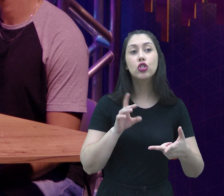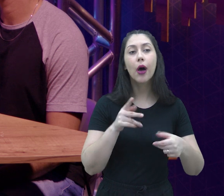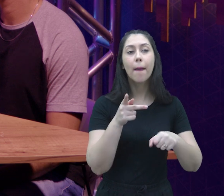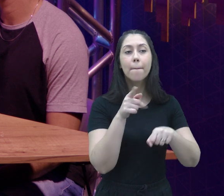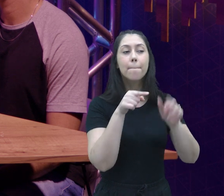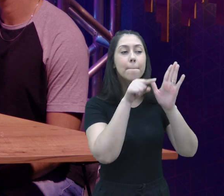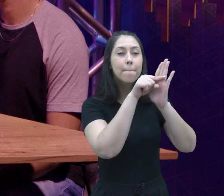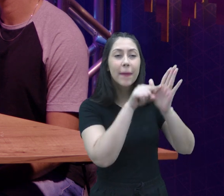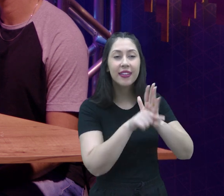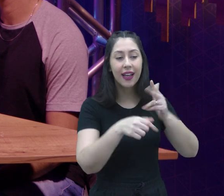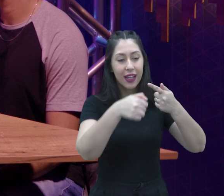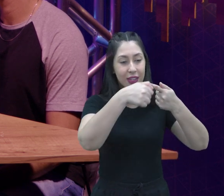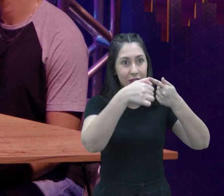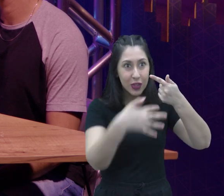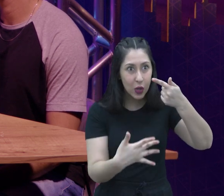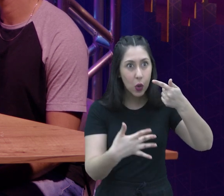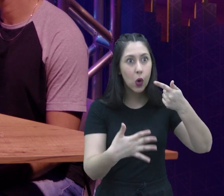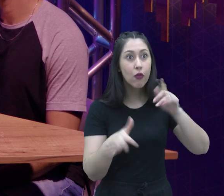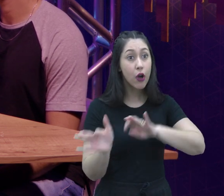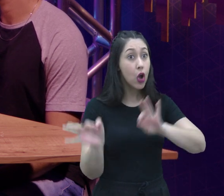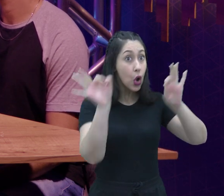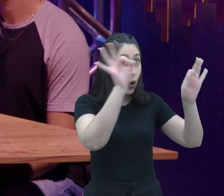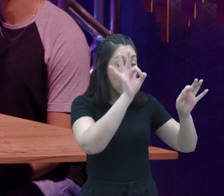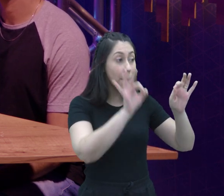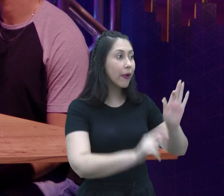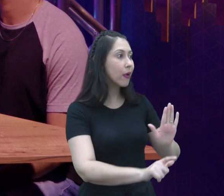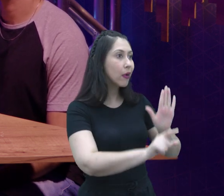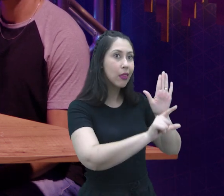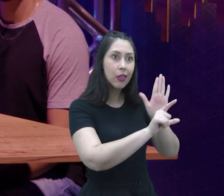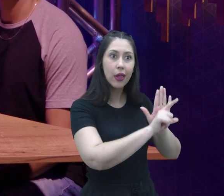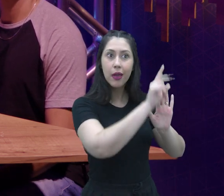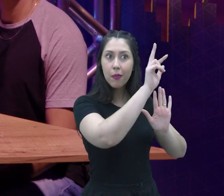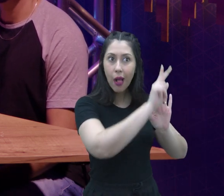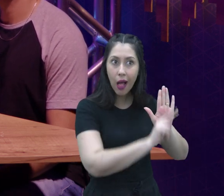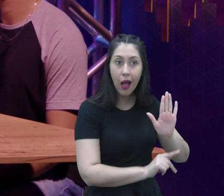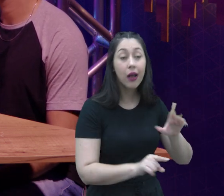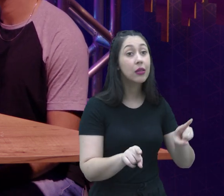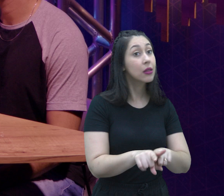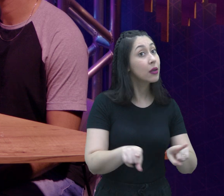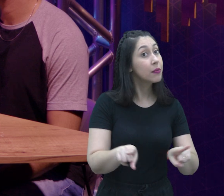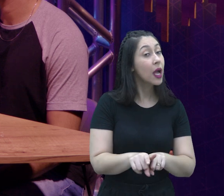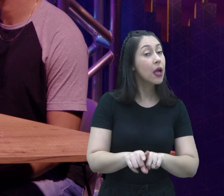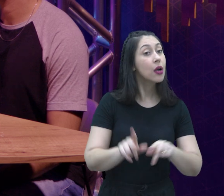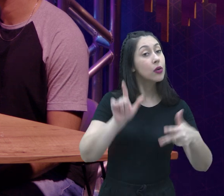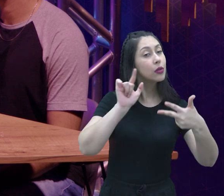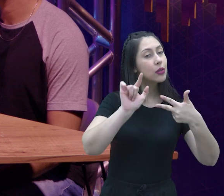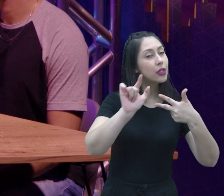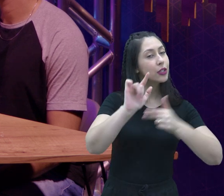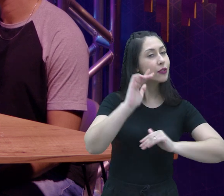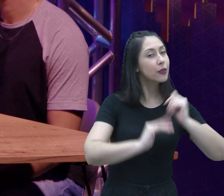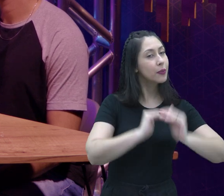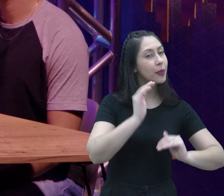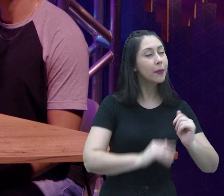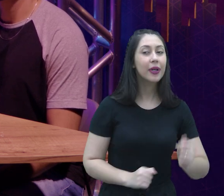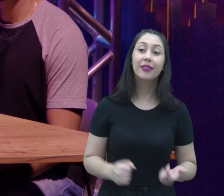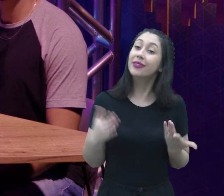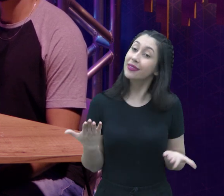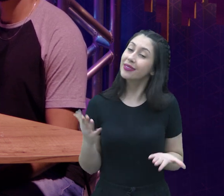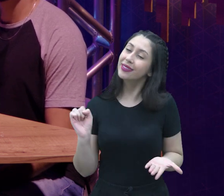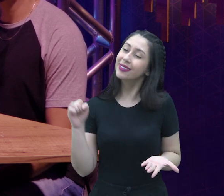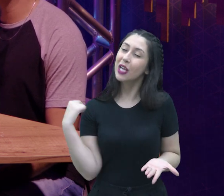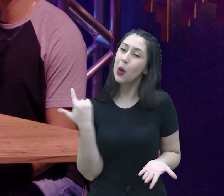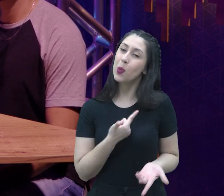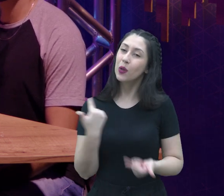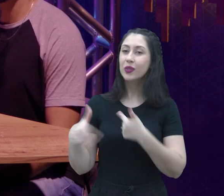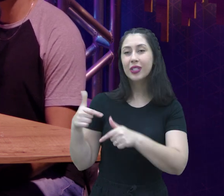lá no Google que vocês conseguem acompanhar, saber todas as leis que tem aqui na nossa cidade, saber tudo que o Poder Legislativo está fazendo. É muito do